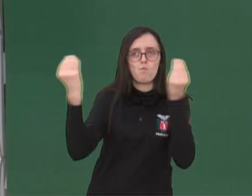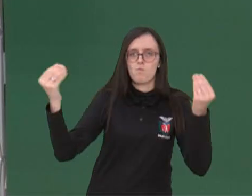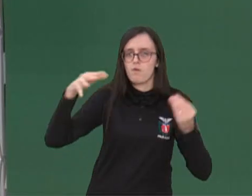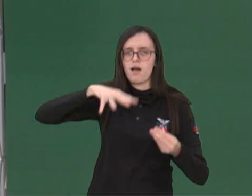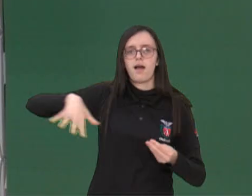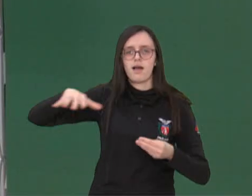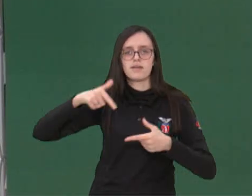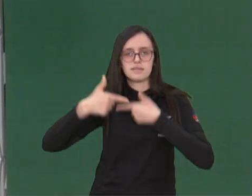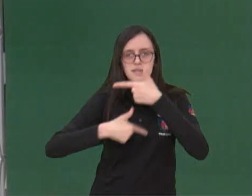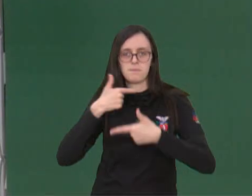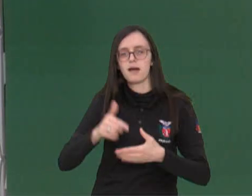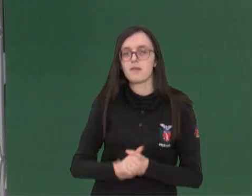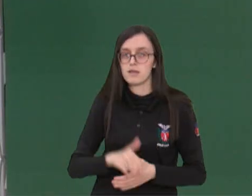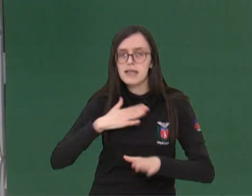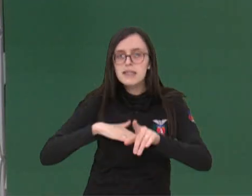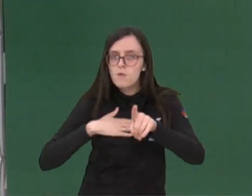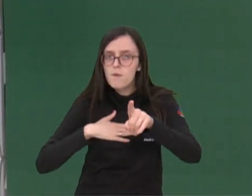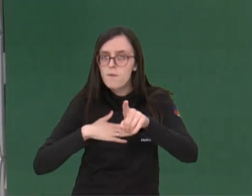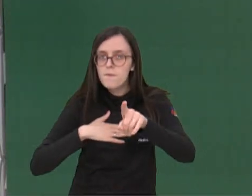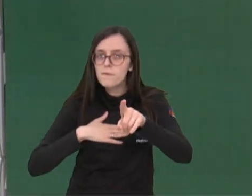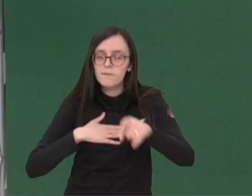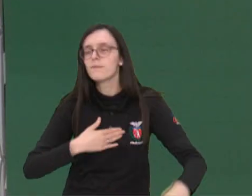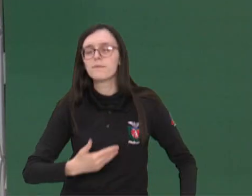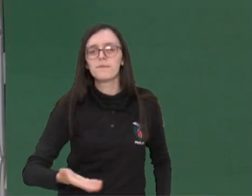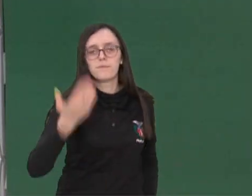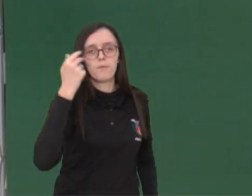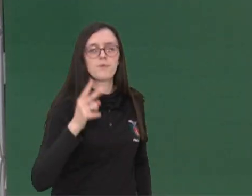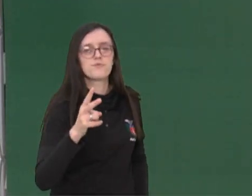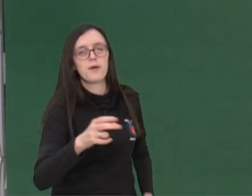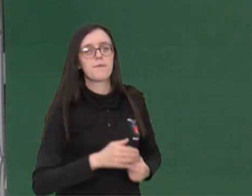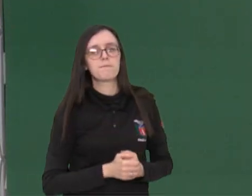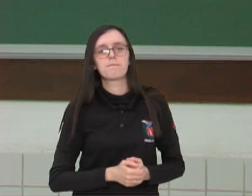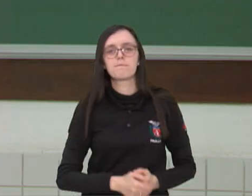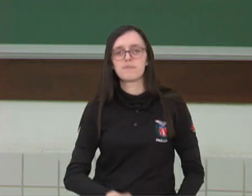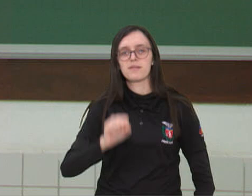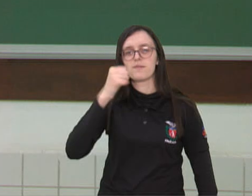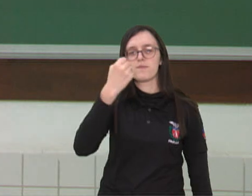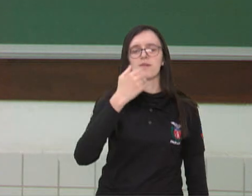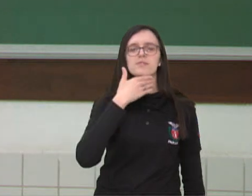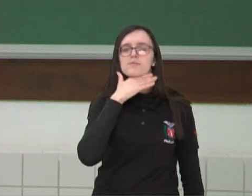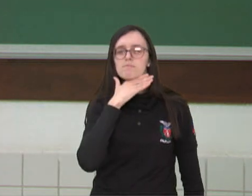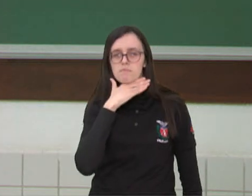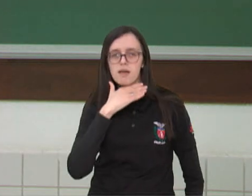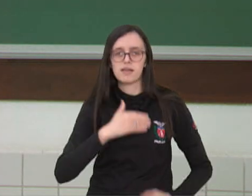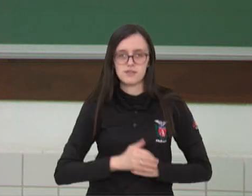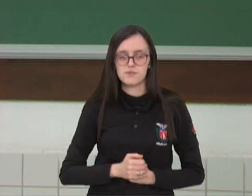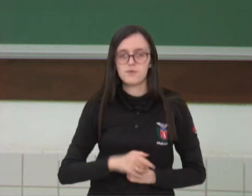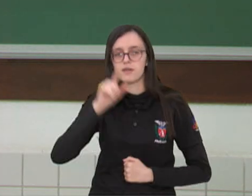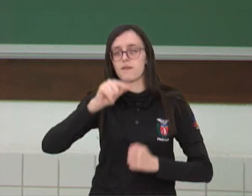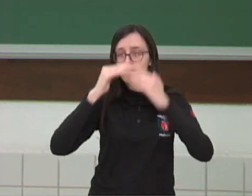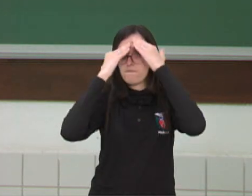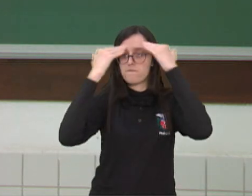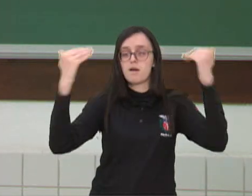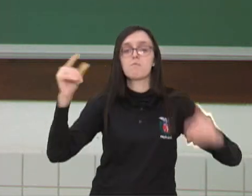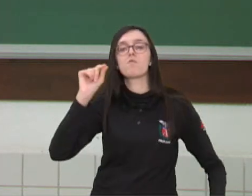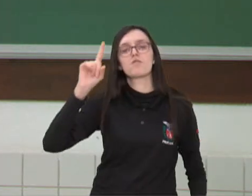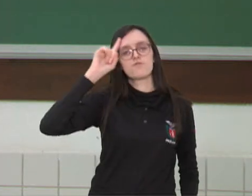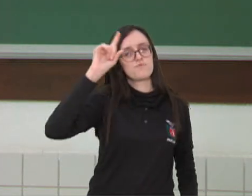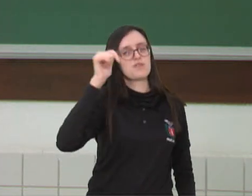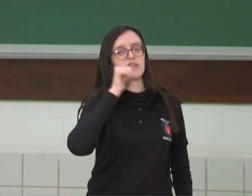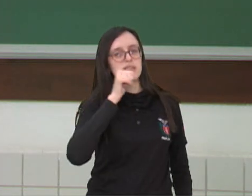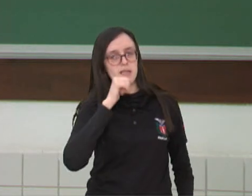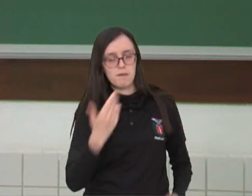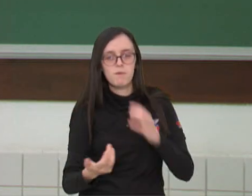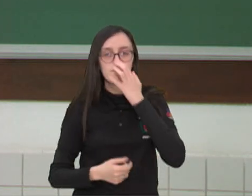mercado de trabalho. Tranquilo essa? Vamos tocar. 8 de março, o famoso Dia da